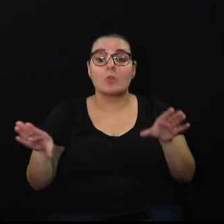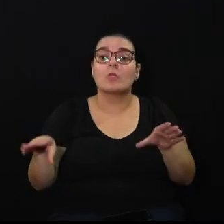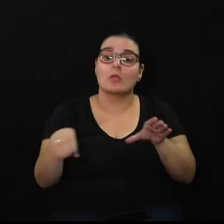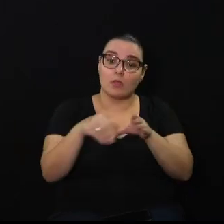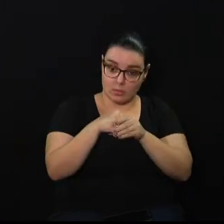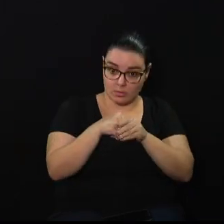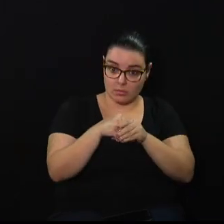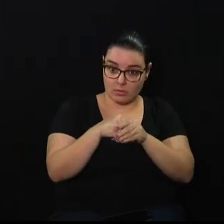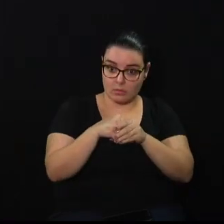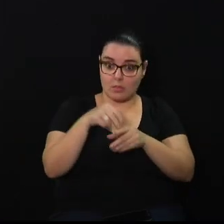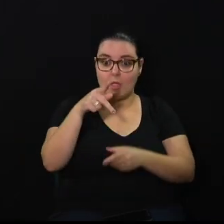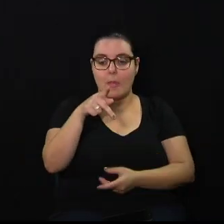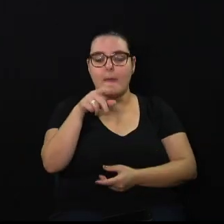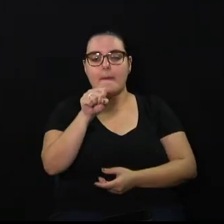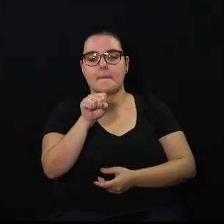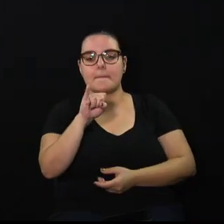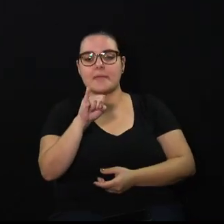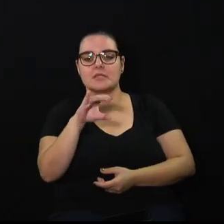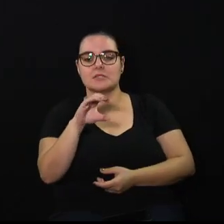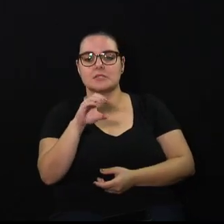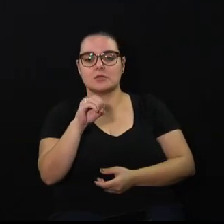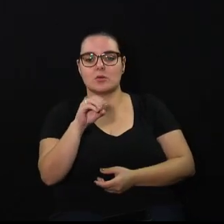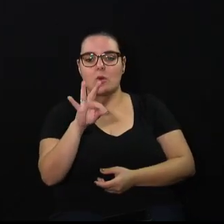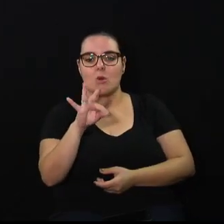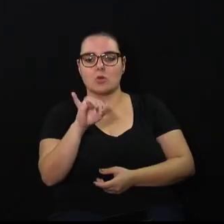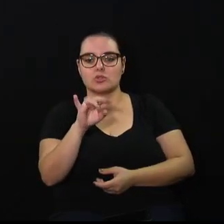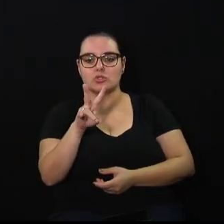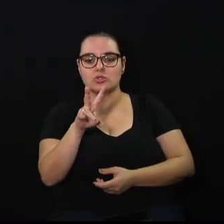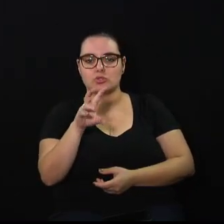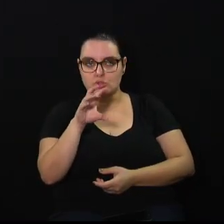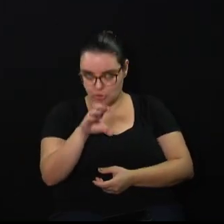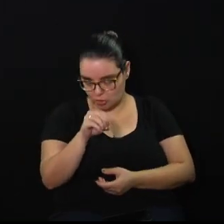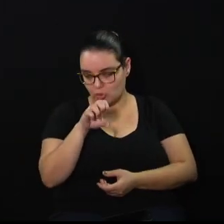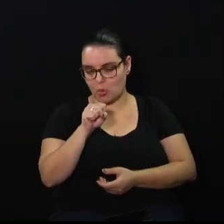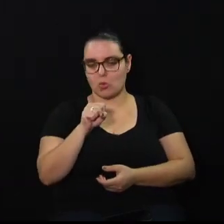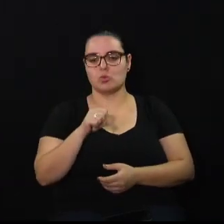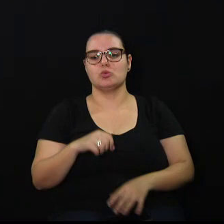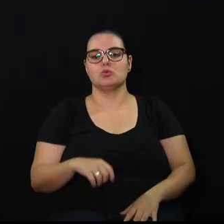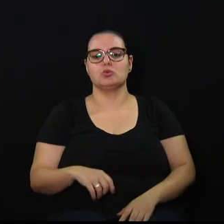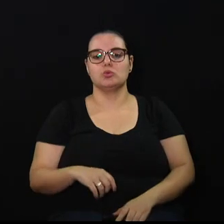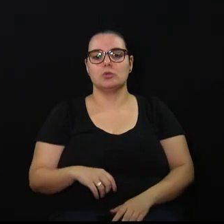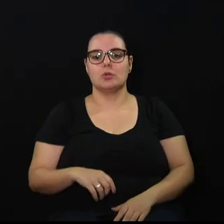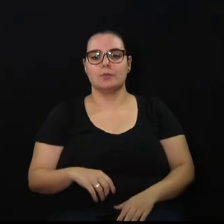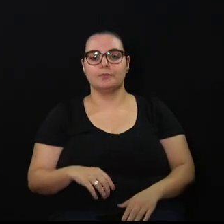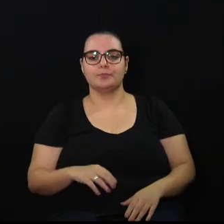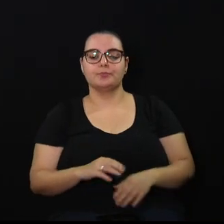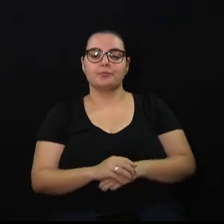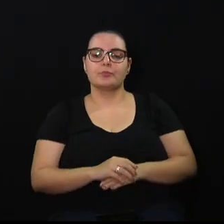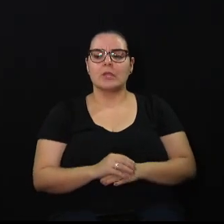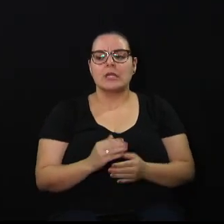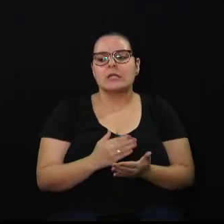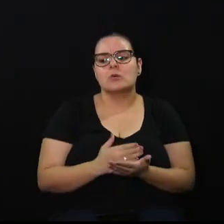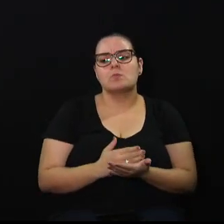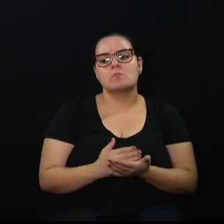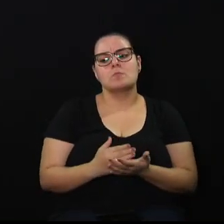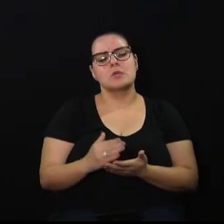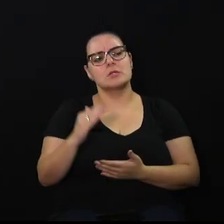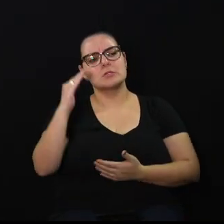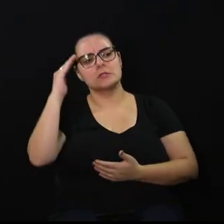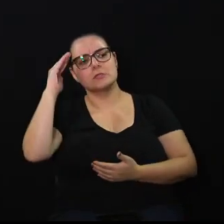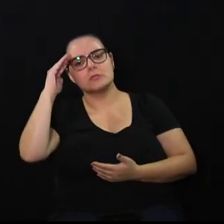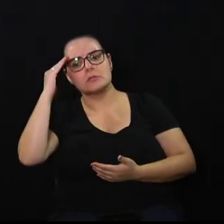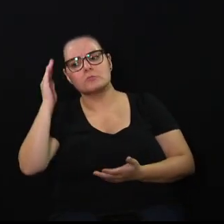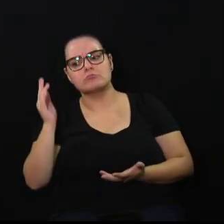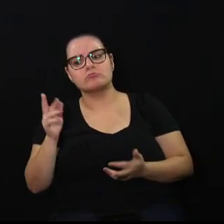psicóticos né ele ainda chama isso de de transtorno psicótico mas ele começa a entender que tem algo